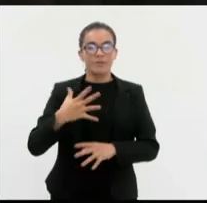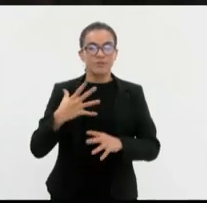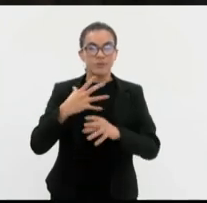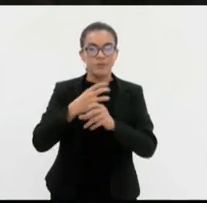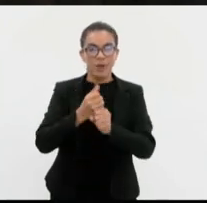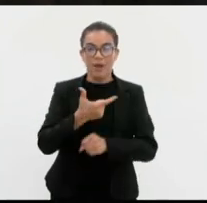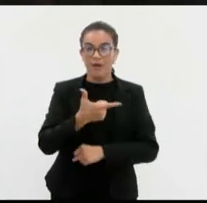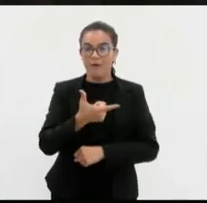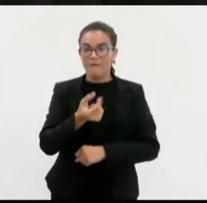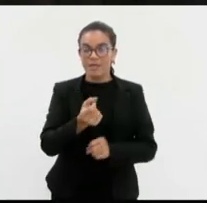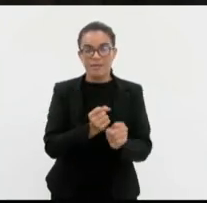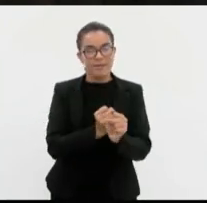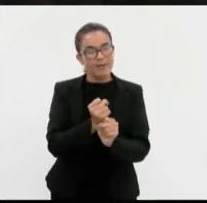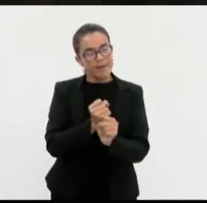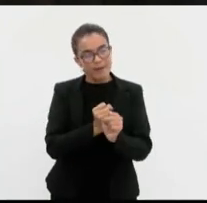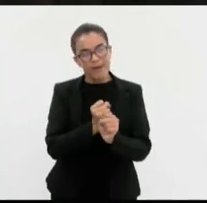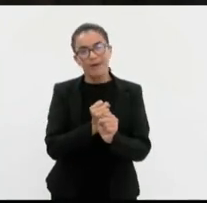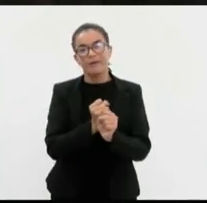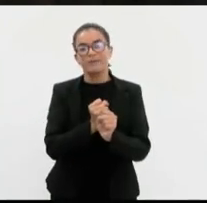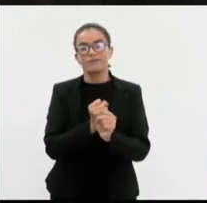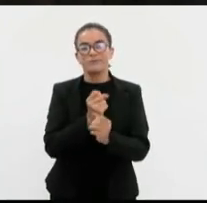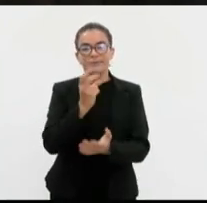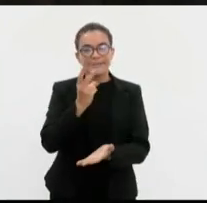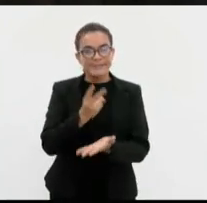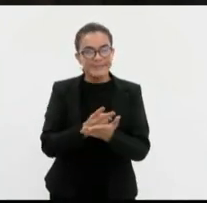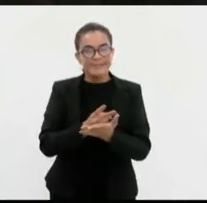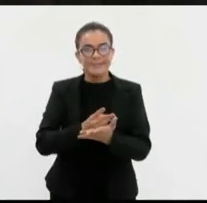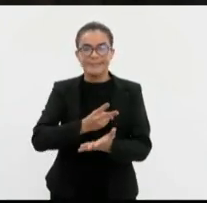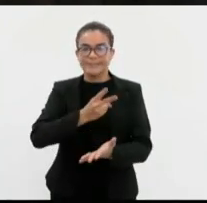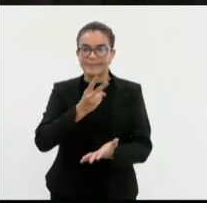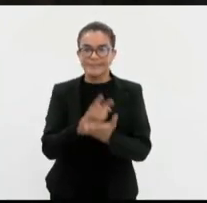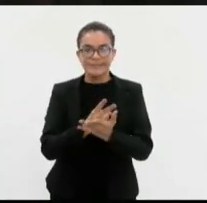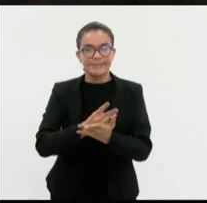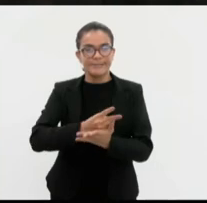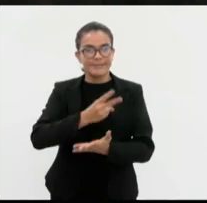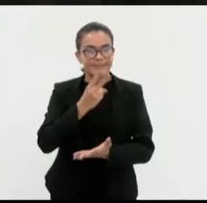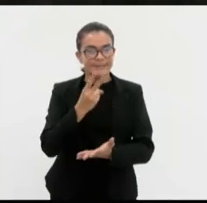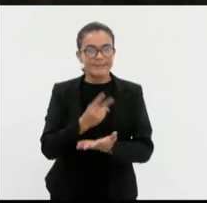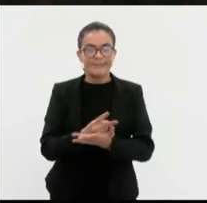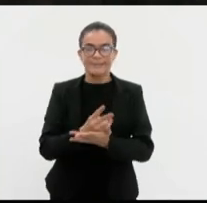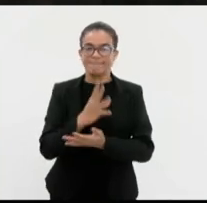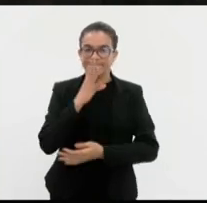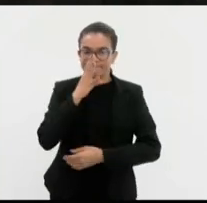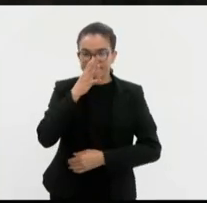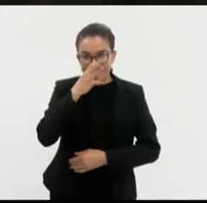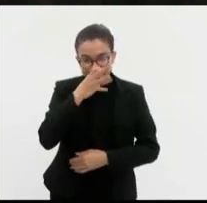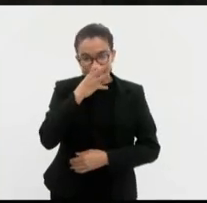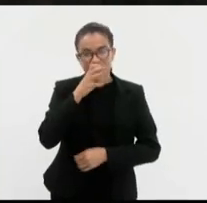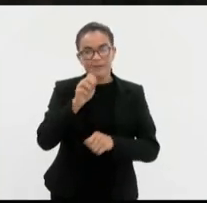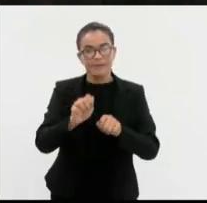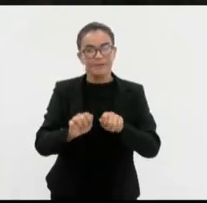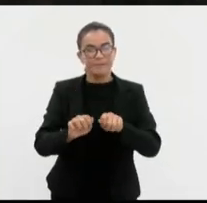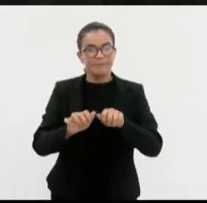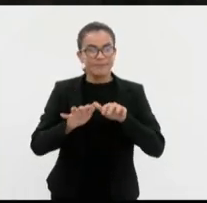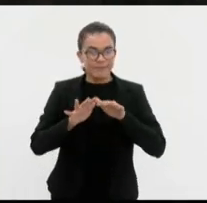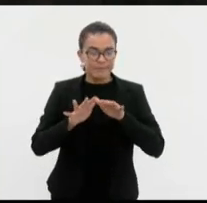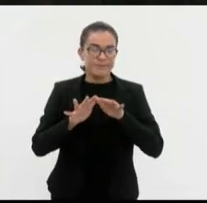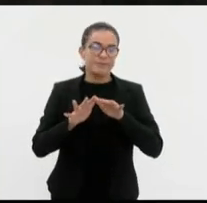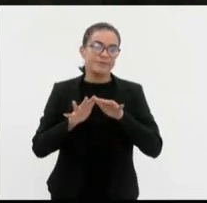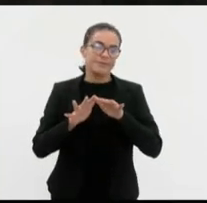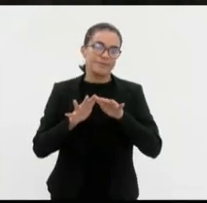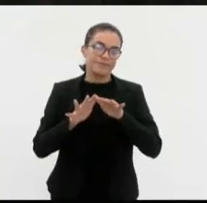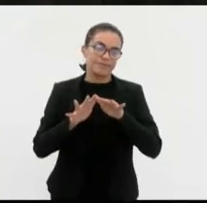décadas sustentando aqui em plenário ao longo dos